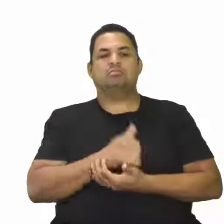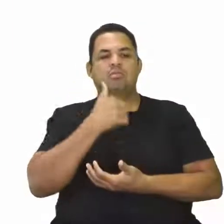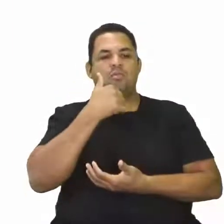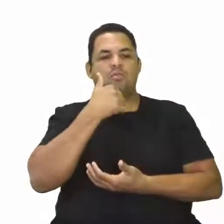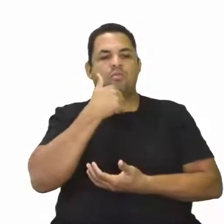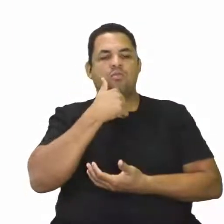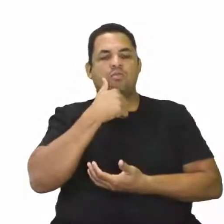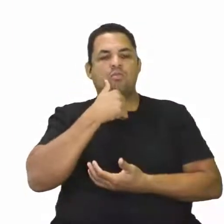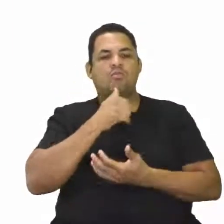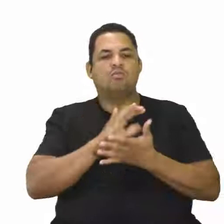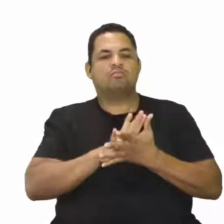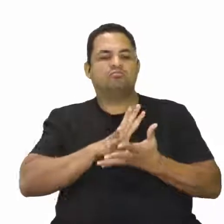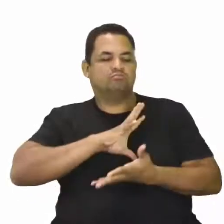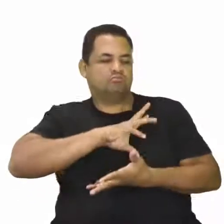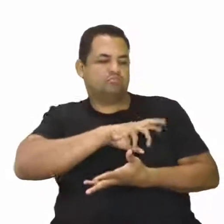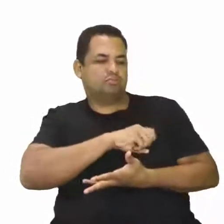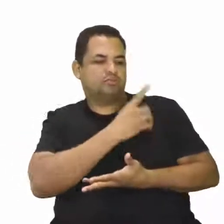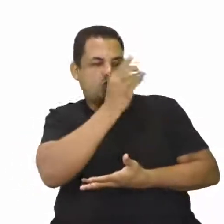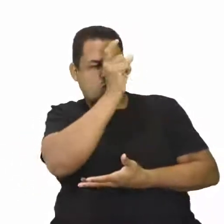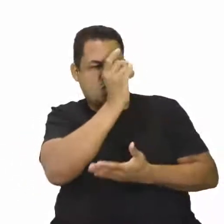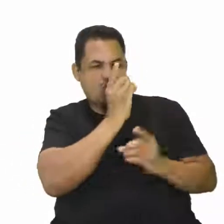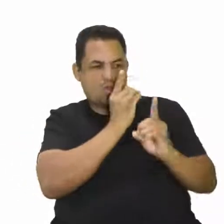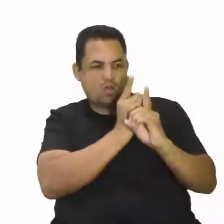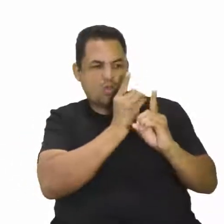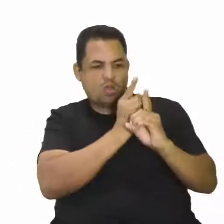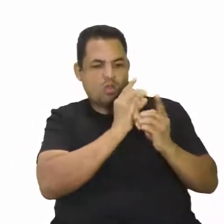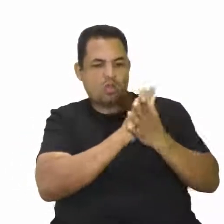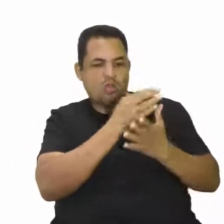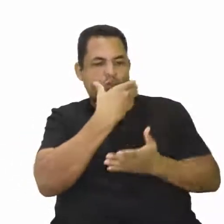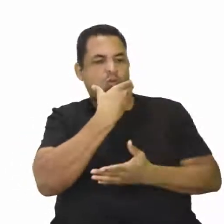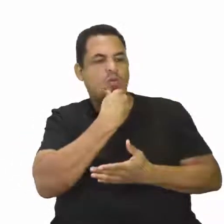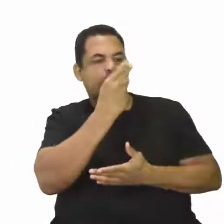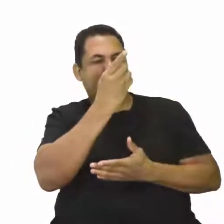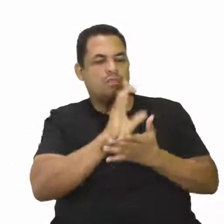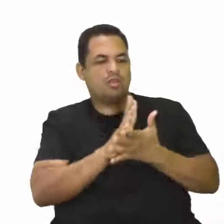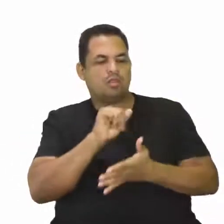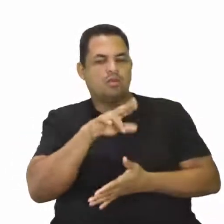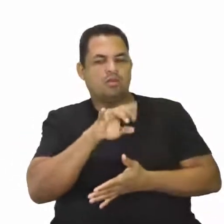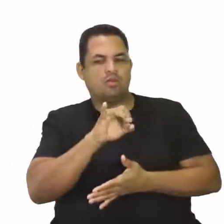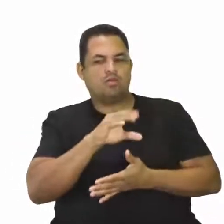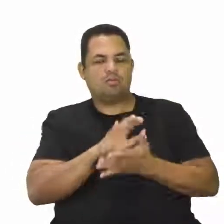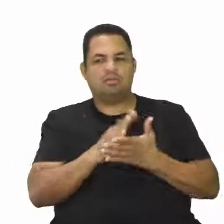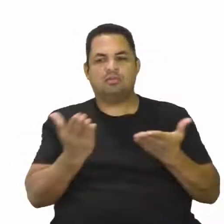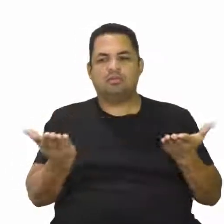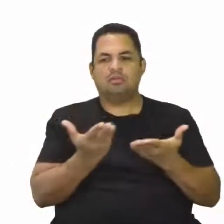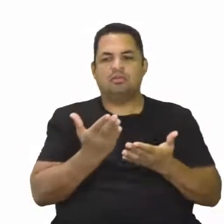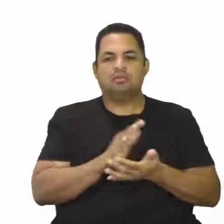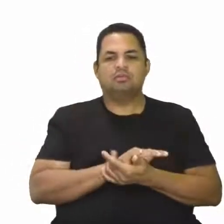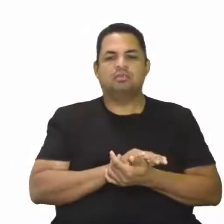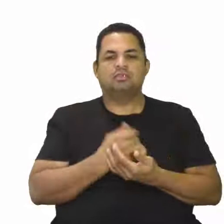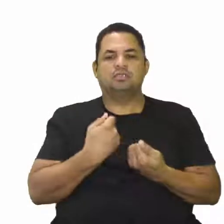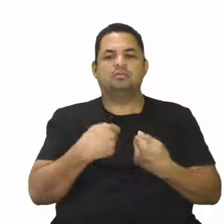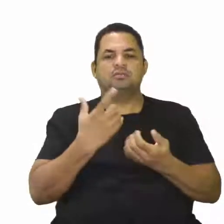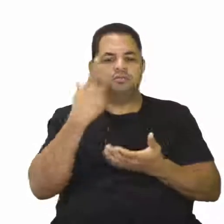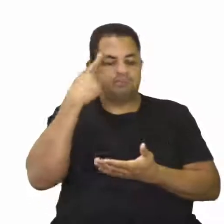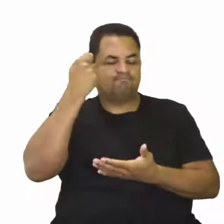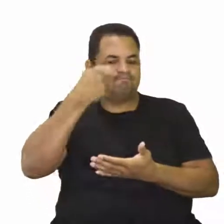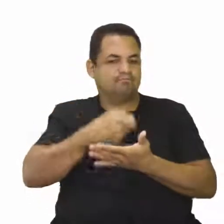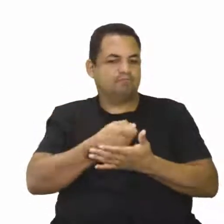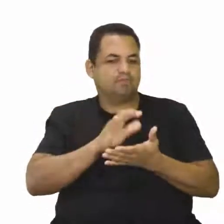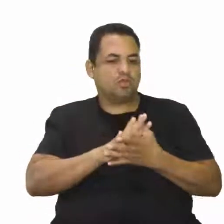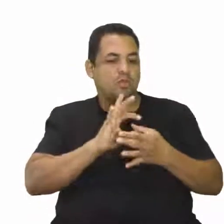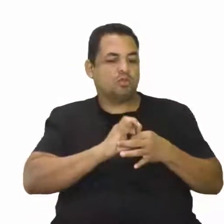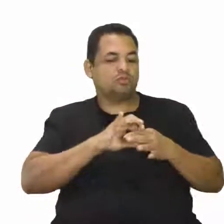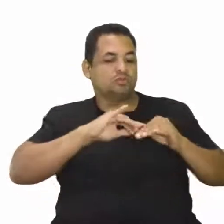ficou apaixonada por um nobre, e esse nobre chega ali no momento que ele tem que decidir, ou larga